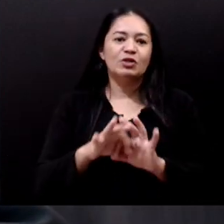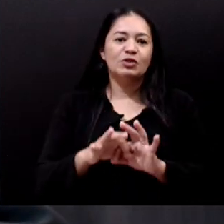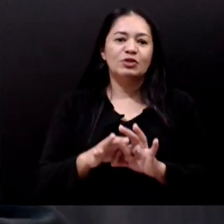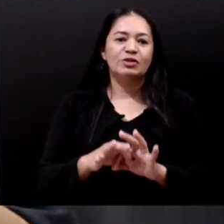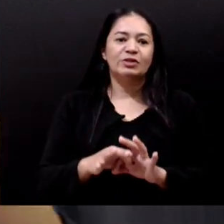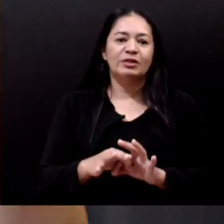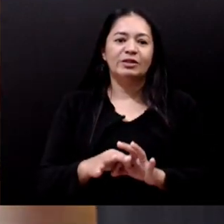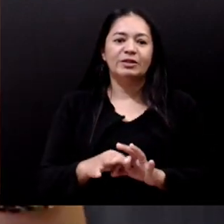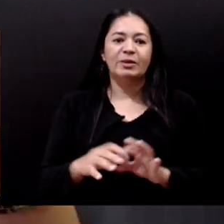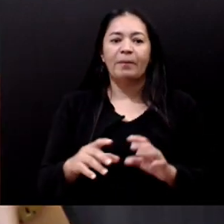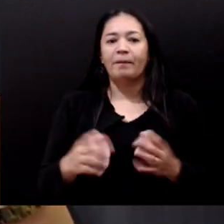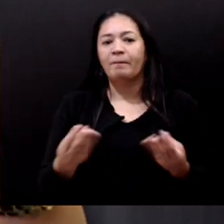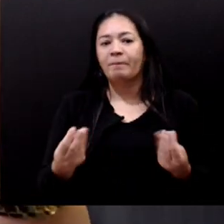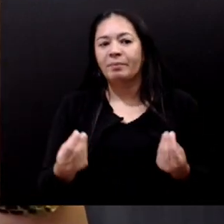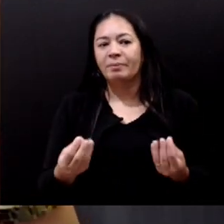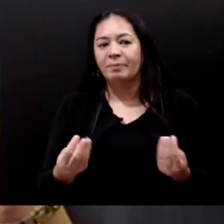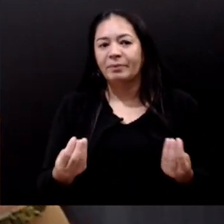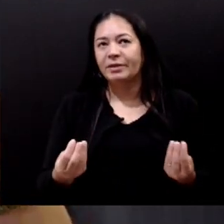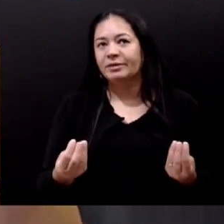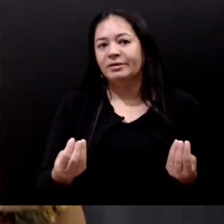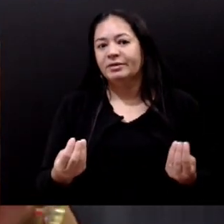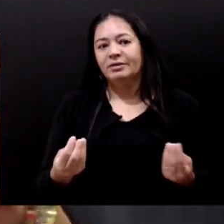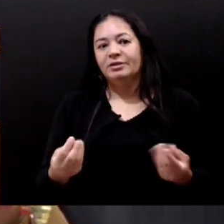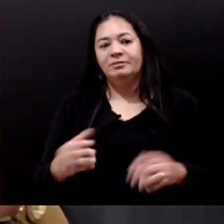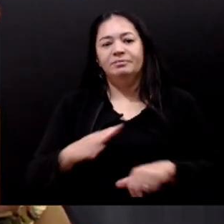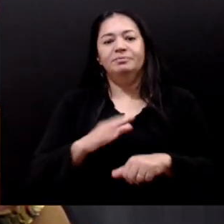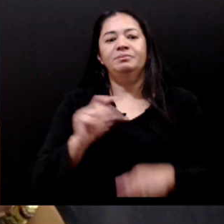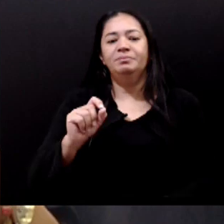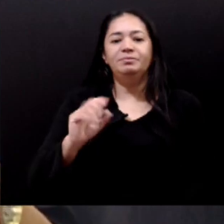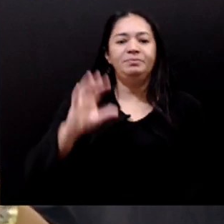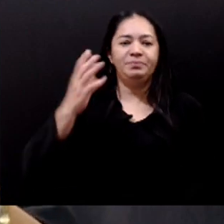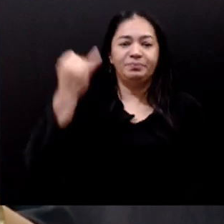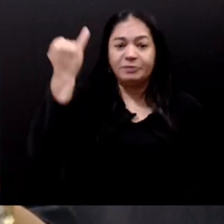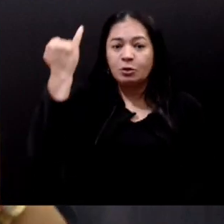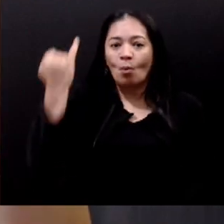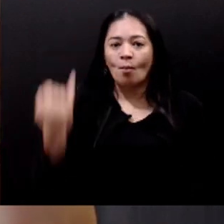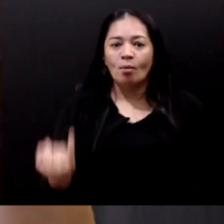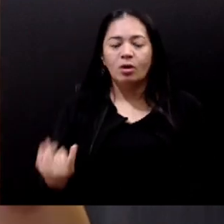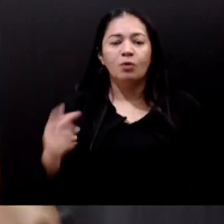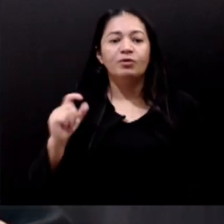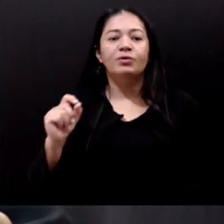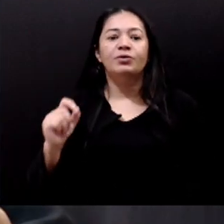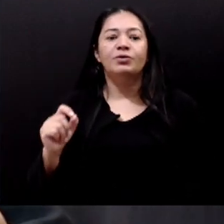que as fez emagrecer ou desinchar ou murchar a barriga foi a